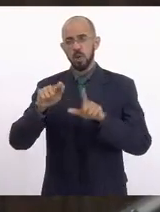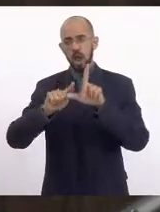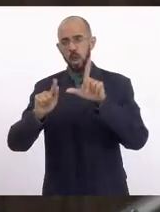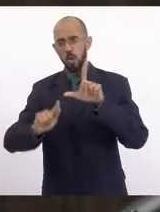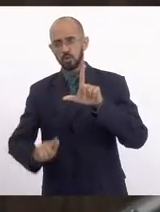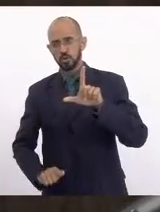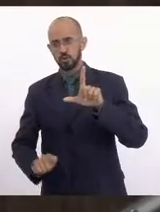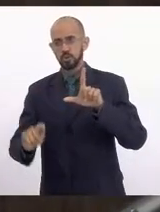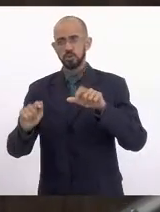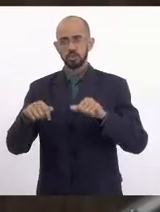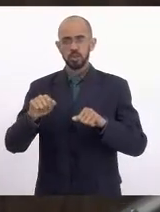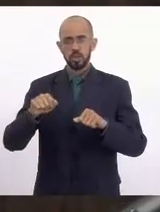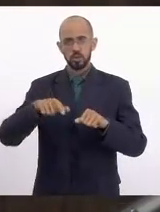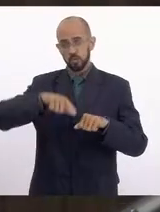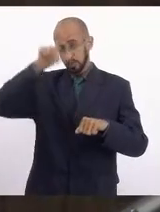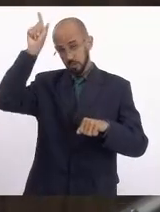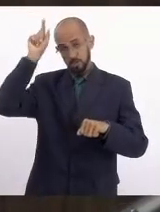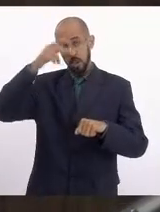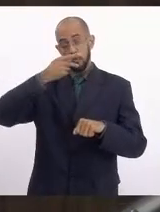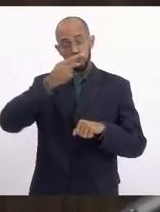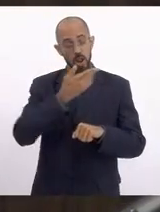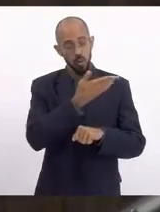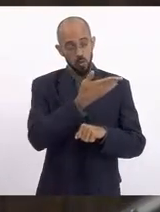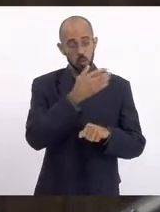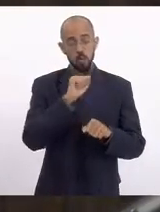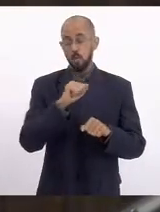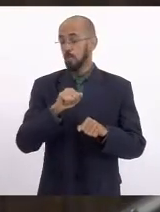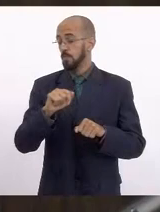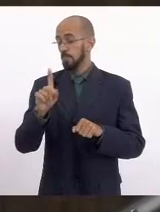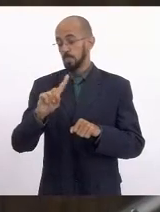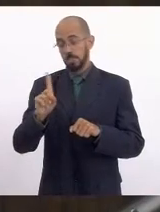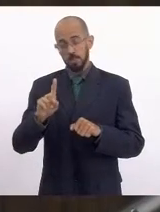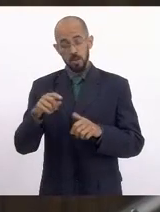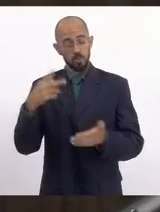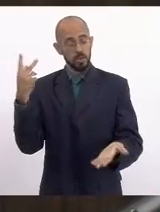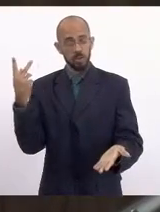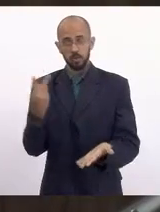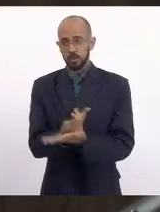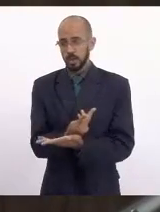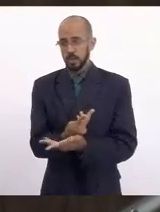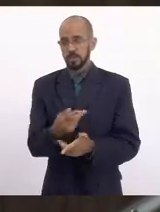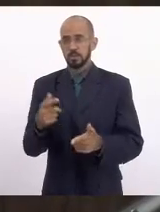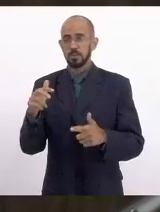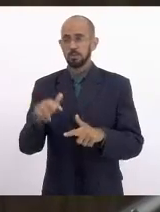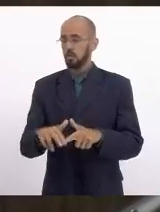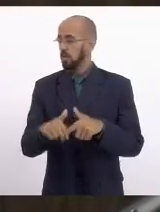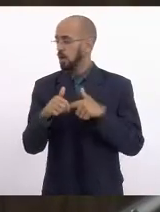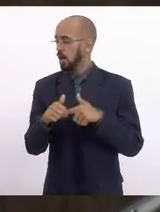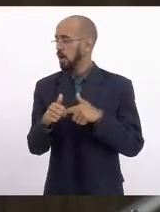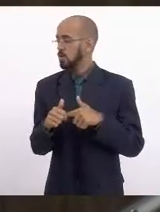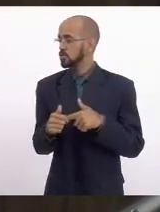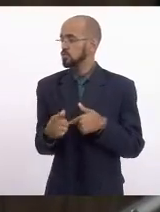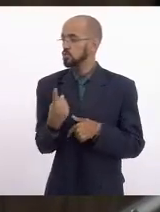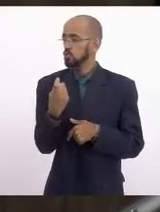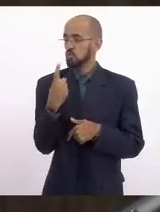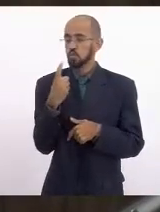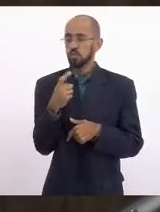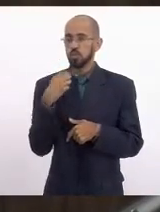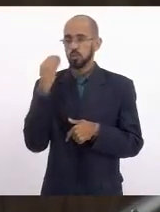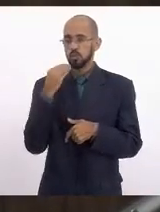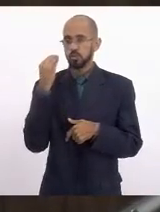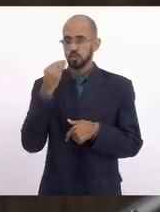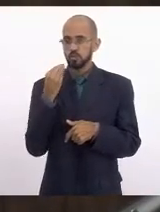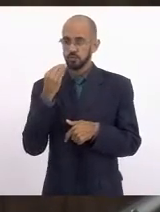colocada aqui pelo Deputado nos Paulo não se concretiza por um único motivo que na